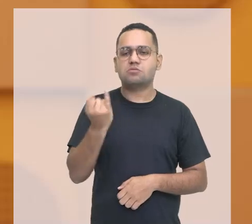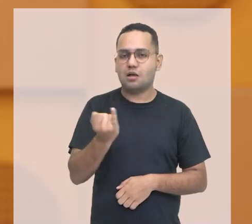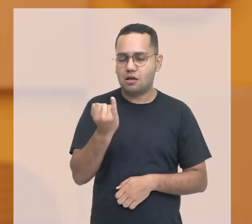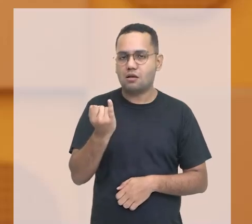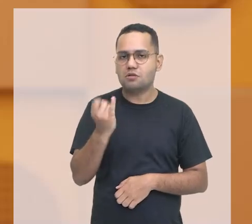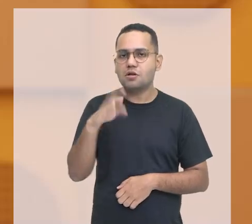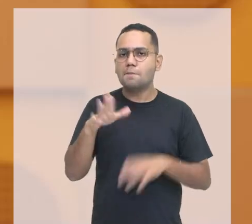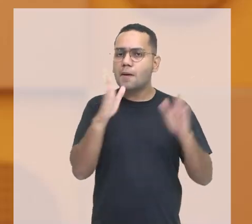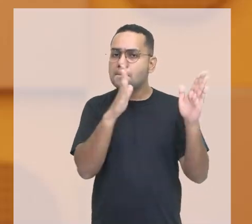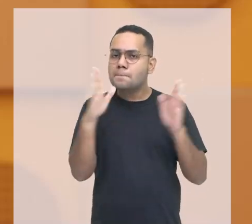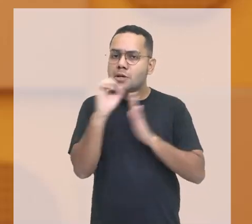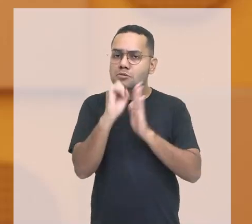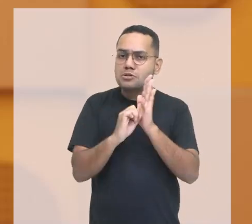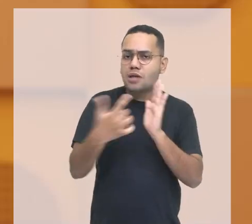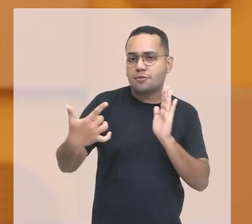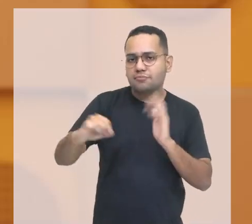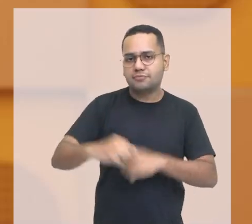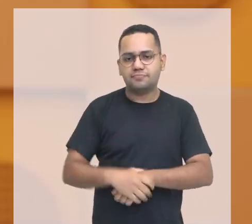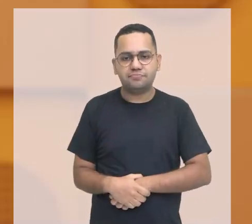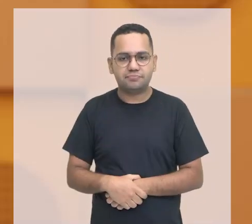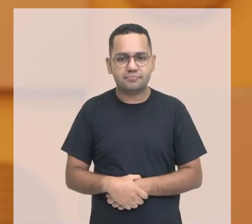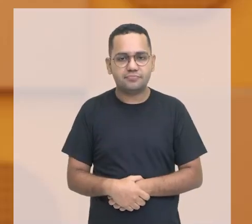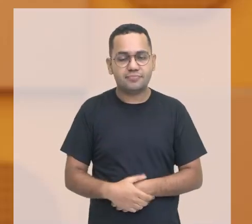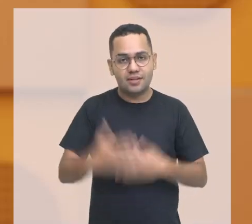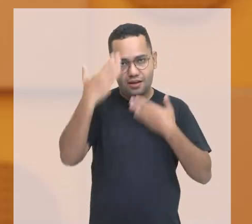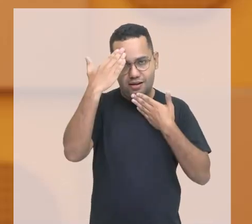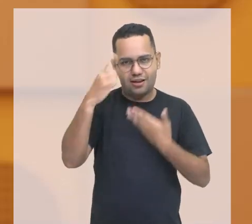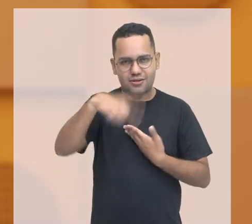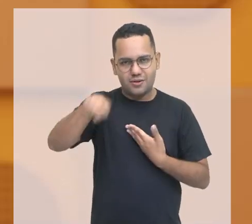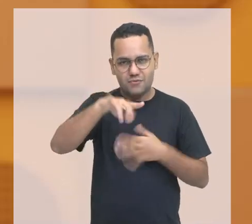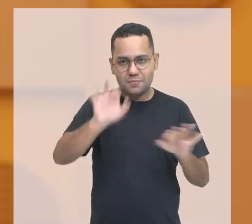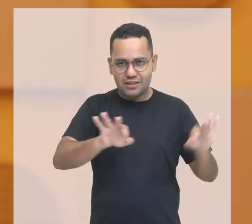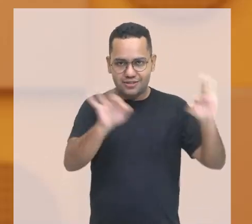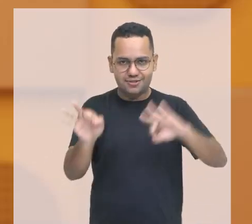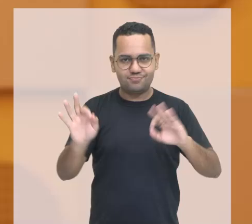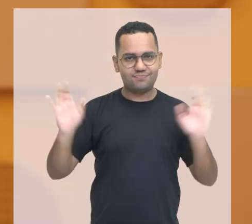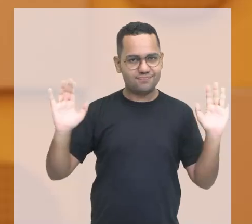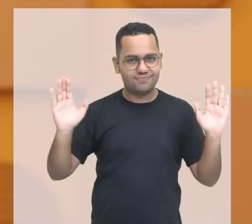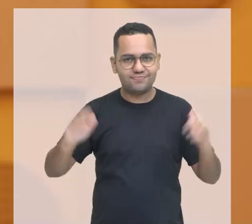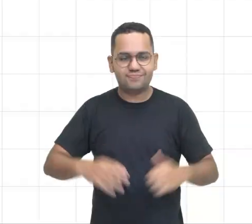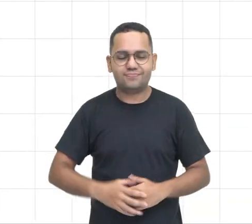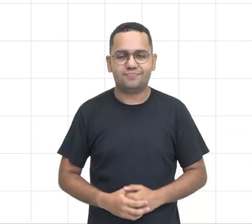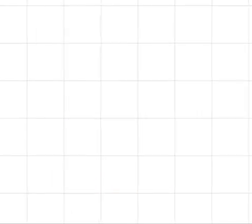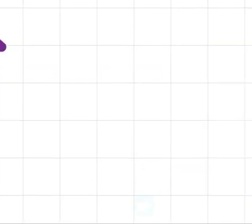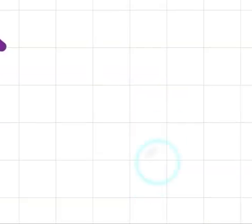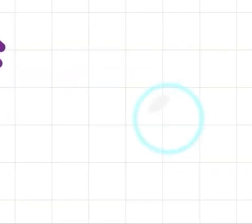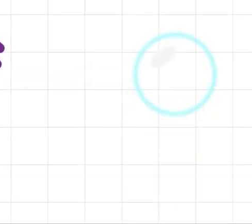XX. Beleza, galera? Eu quero agradecer muito a atenção de vocês e a gente vai se despedindo por aqui.